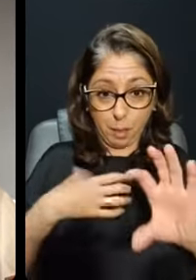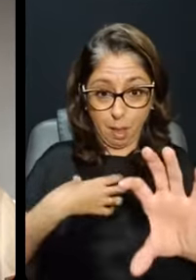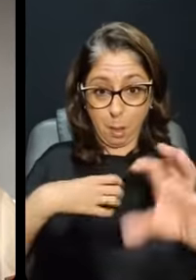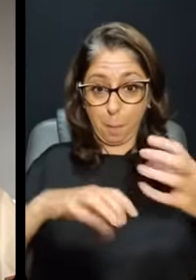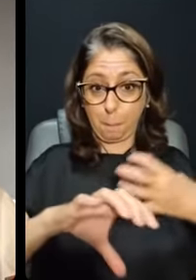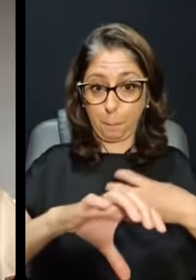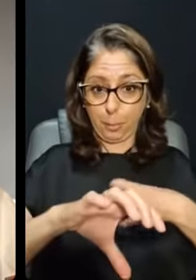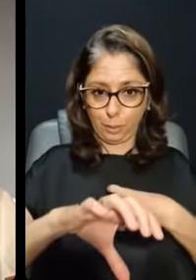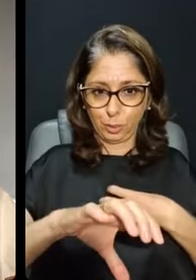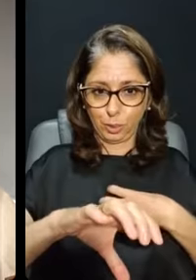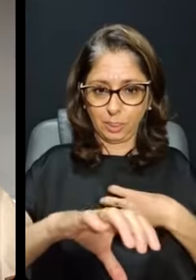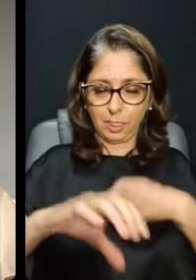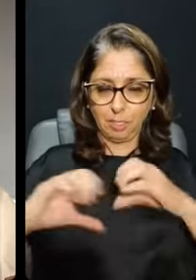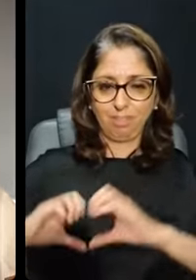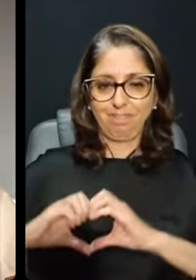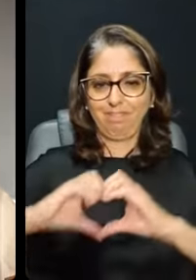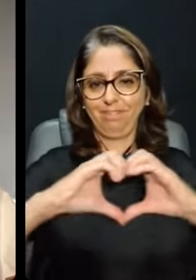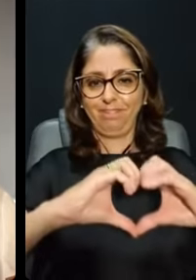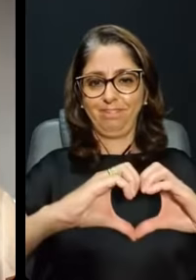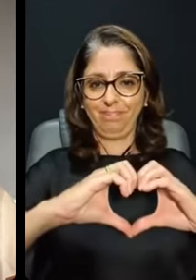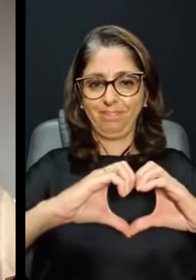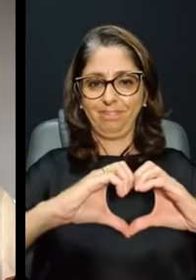acho que são